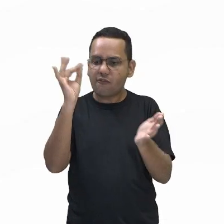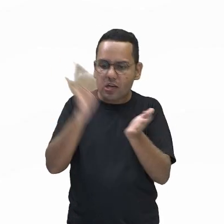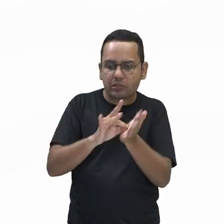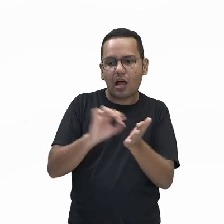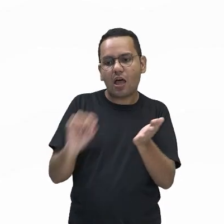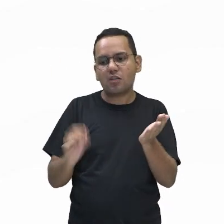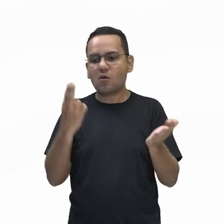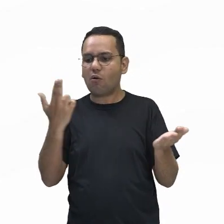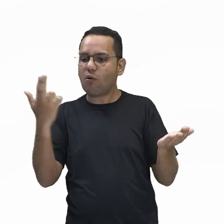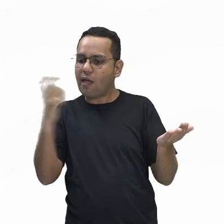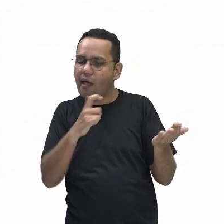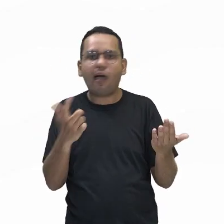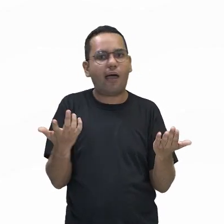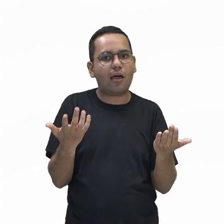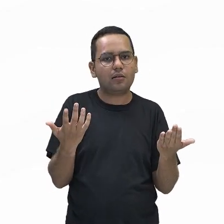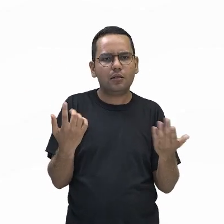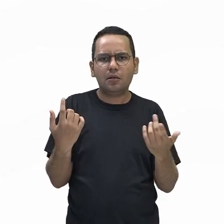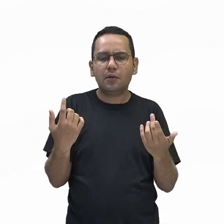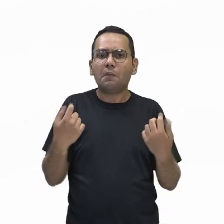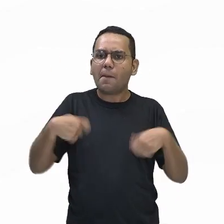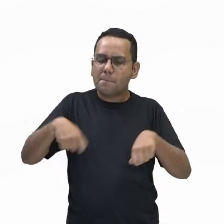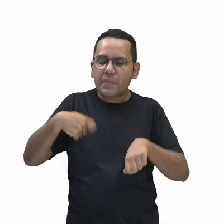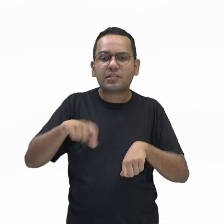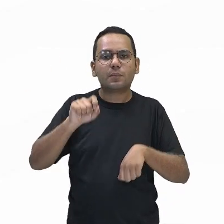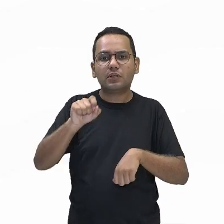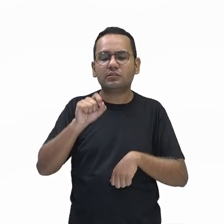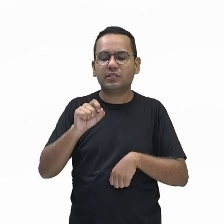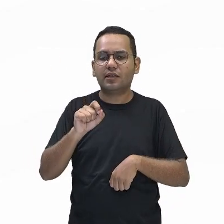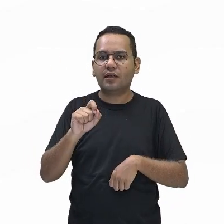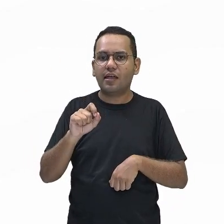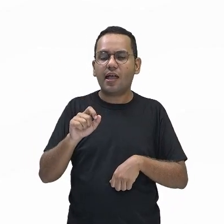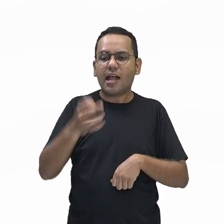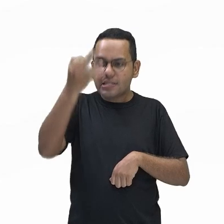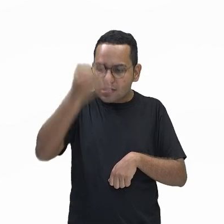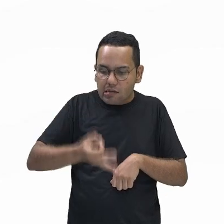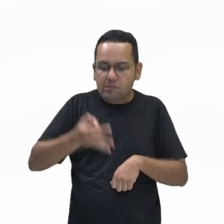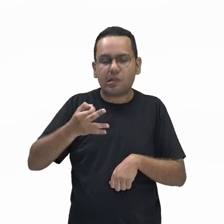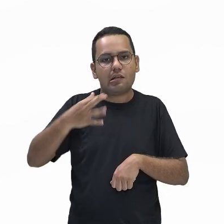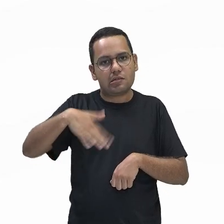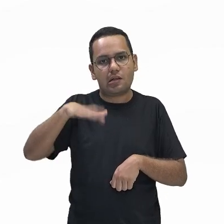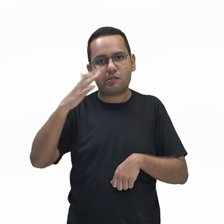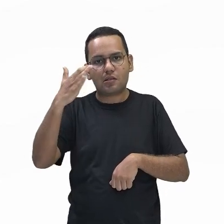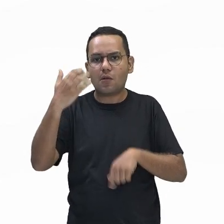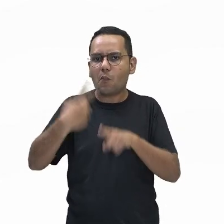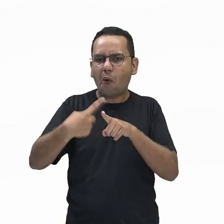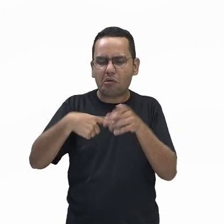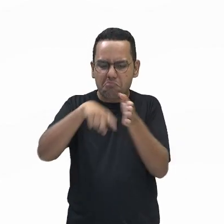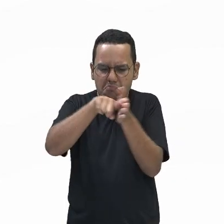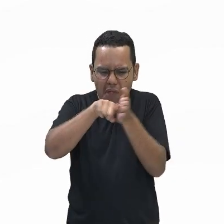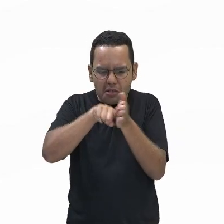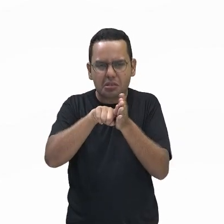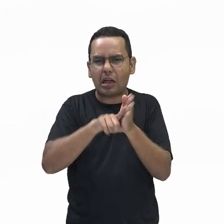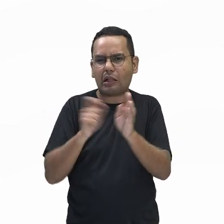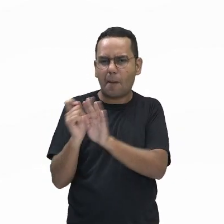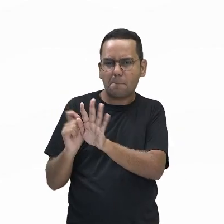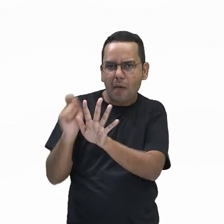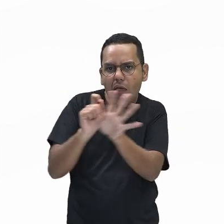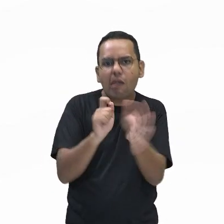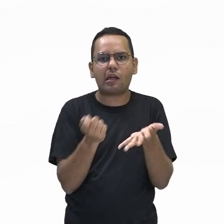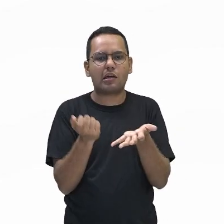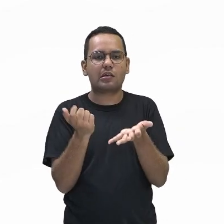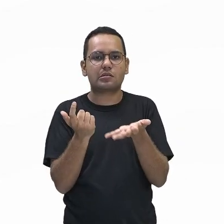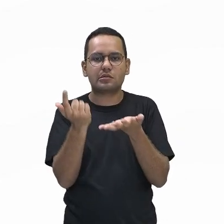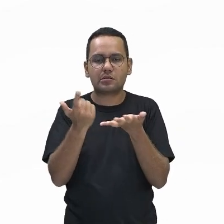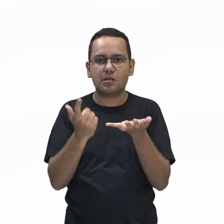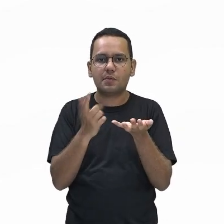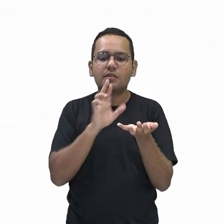meses de pesquisas, métodos científicos adotados, tá bom? Para então esses resultados